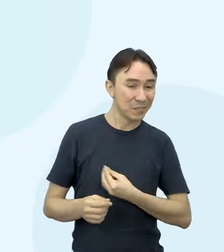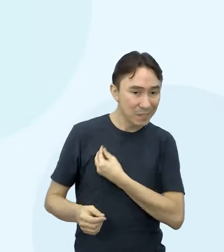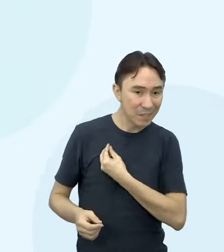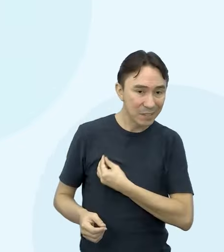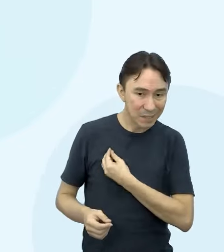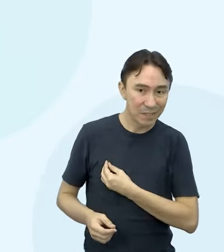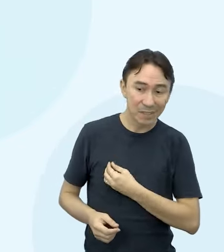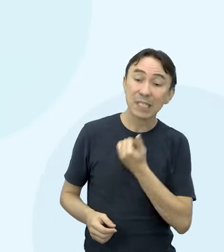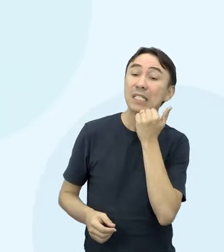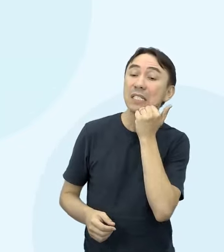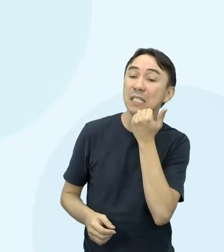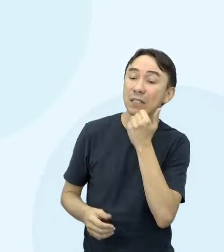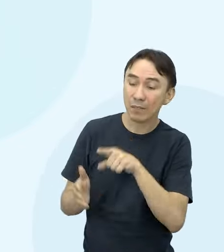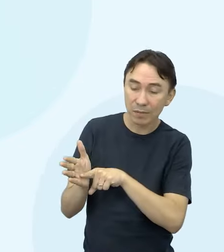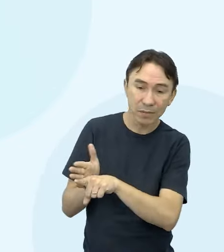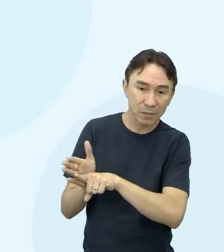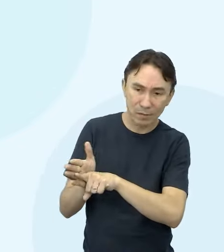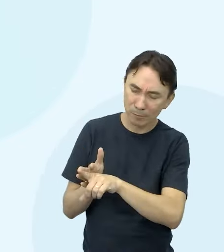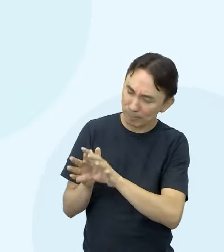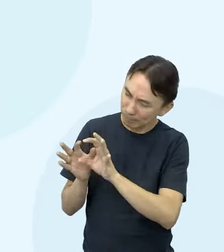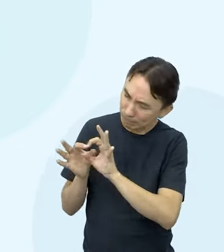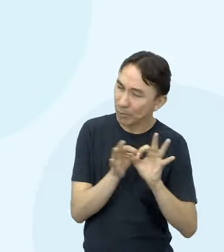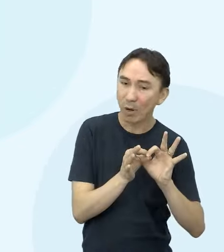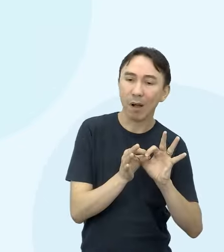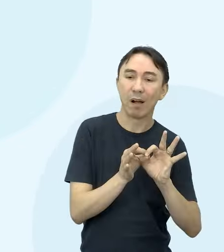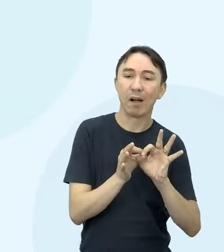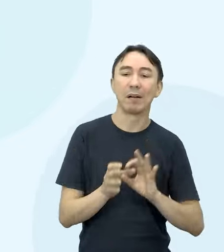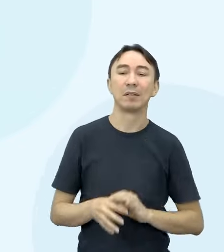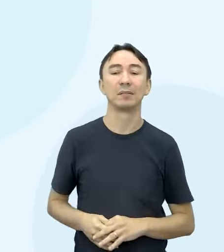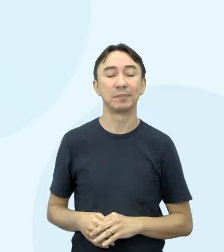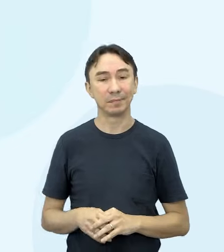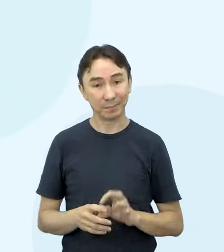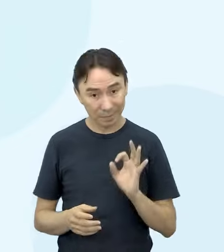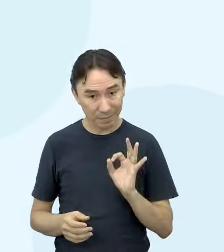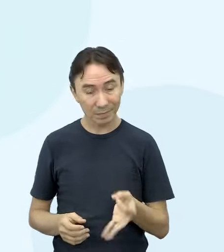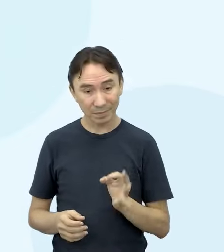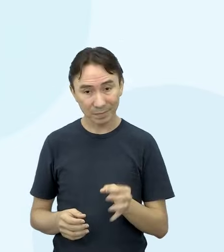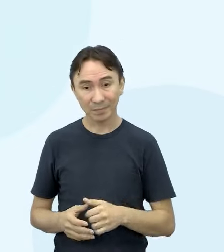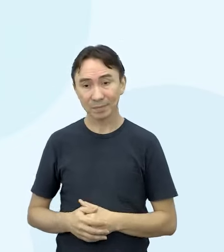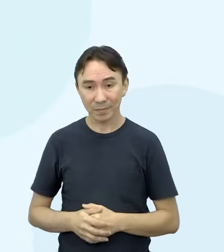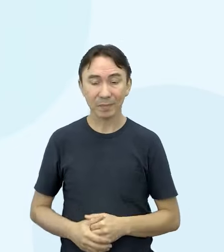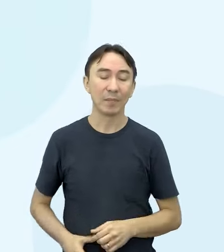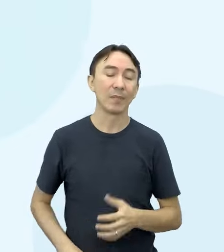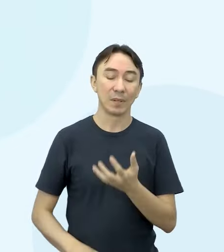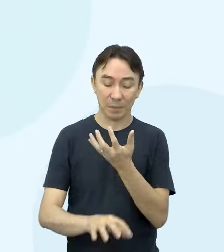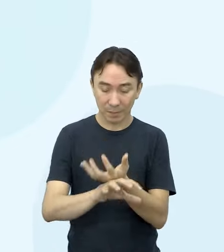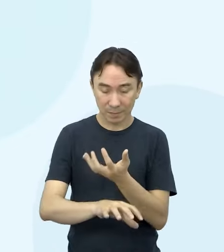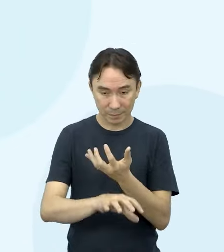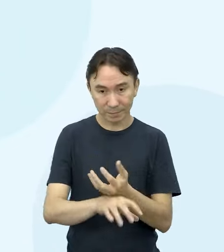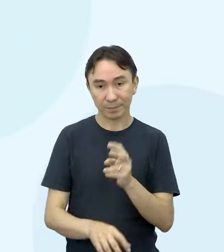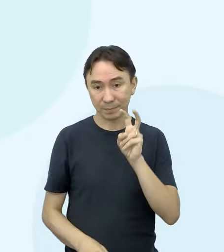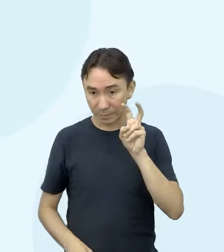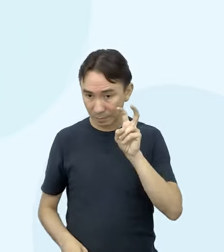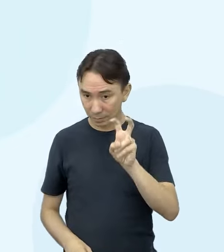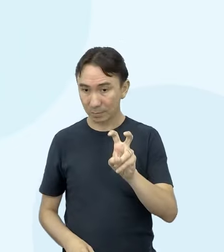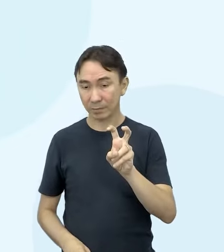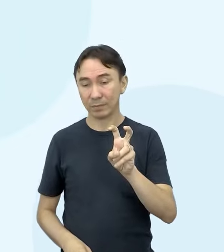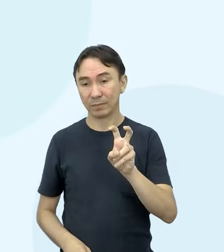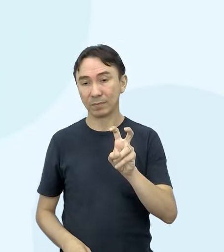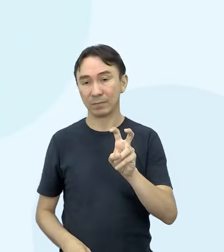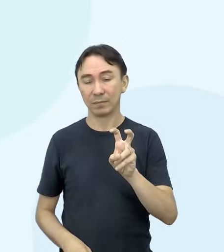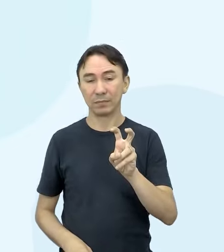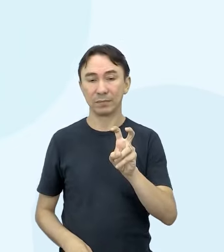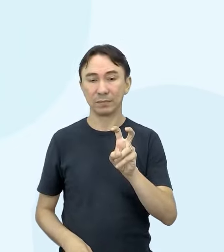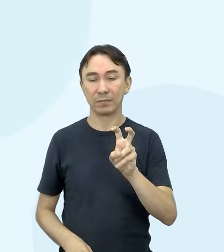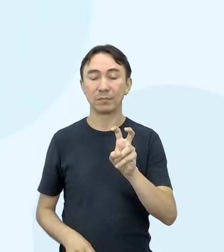amarrando tudo isso, né. Bom, no componente 5, né, há uma integração,